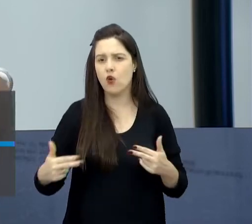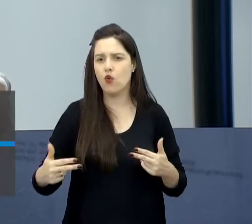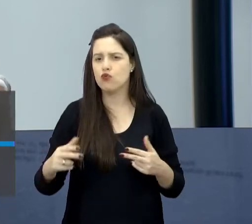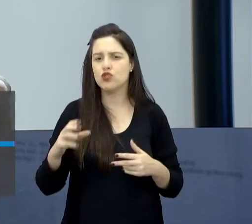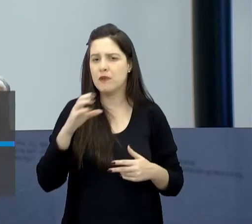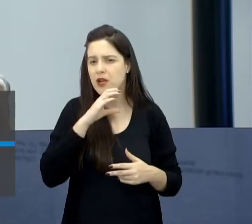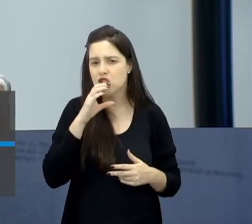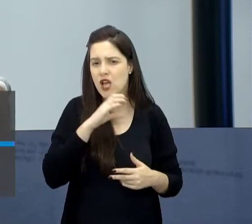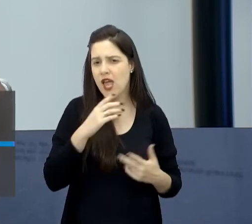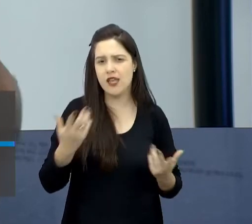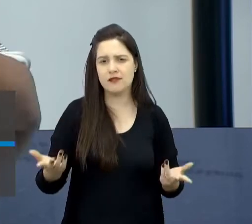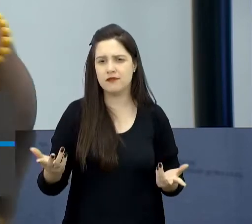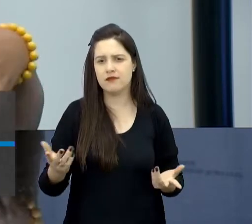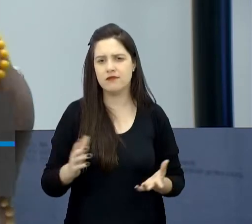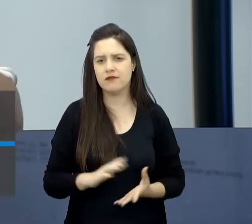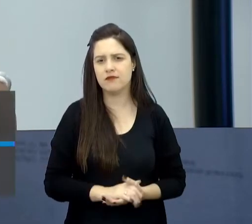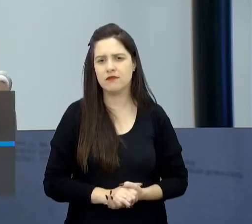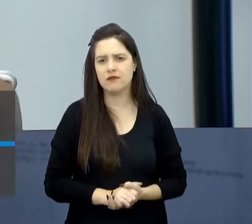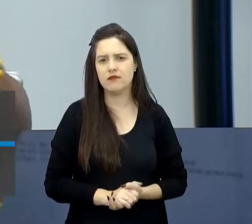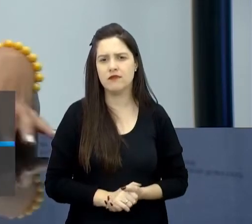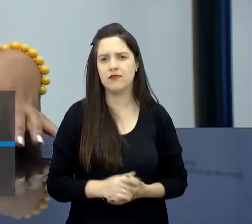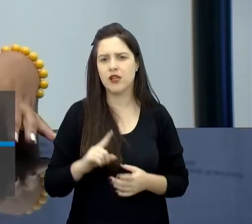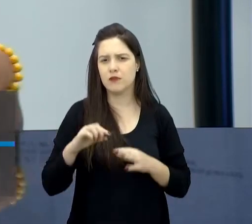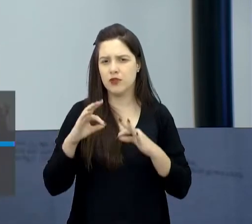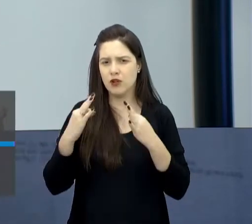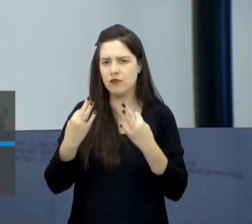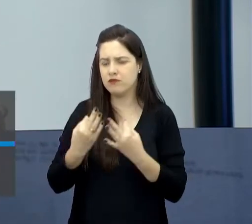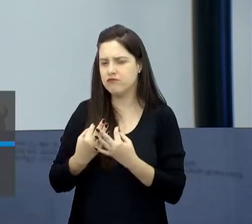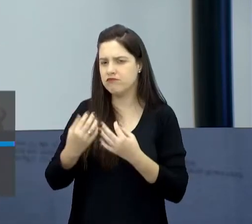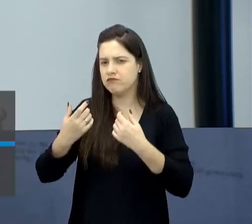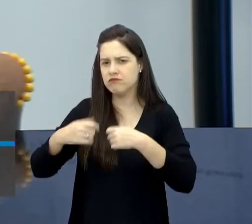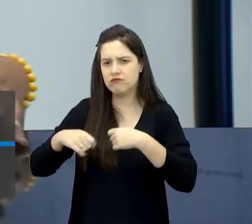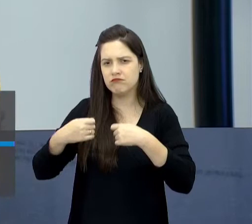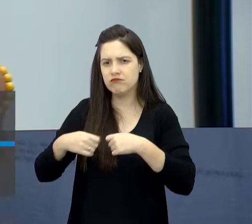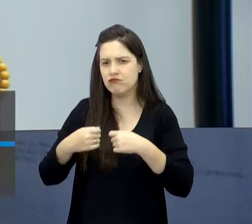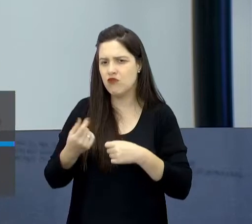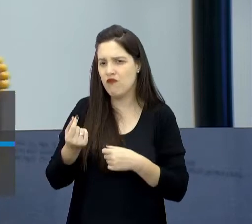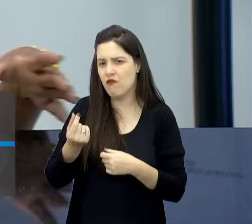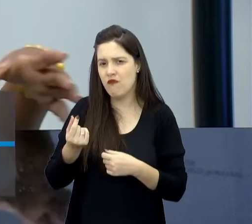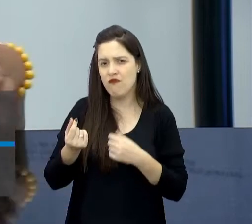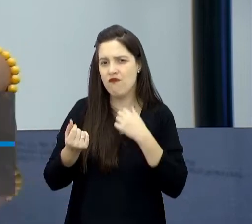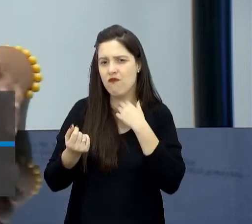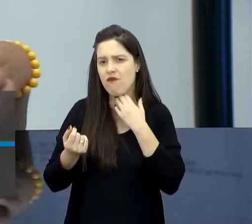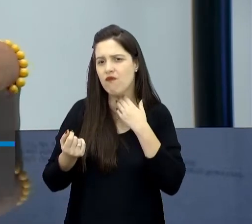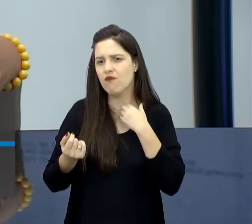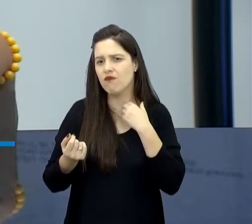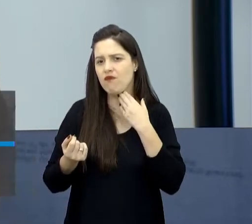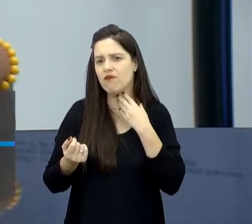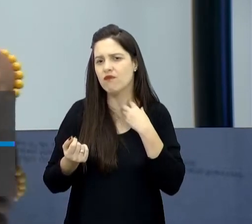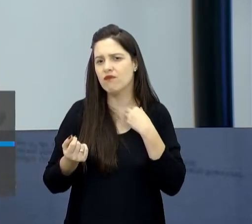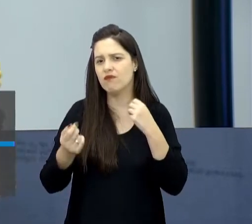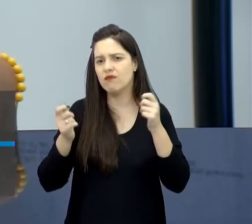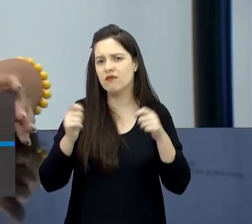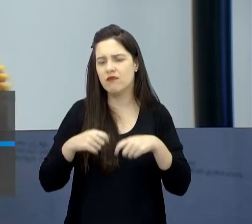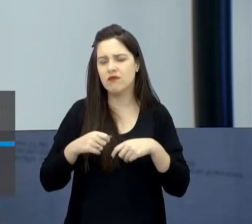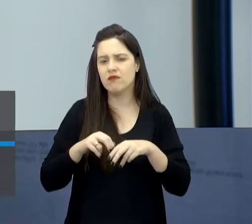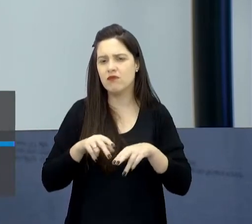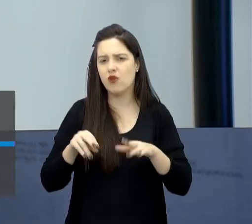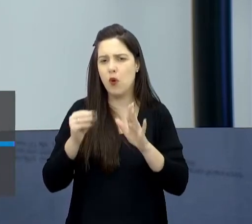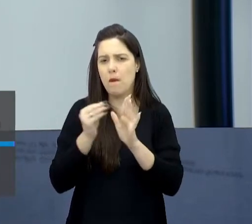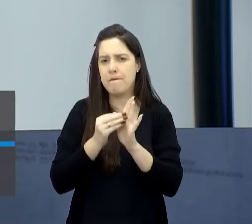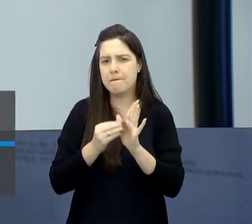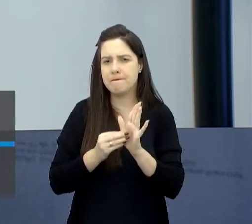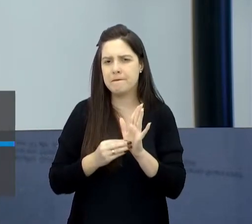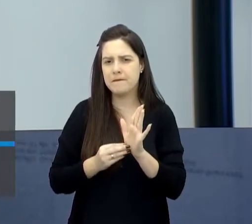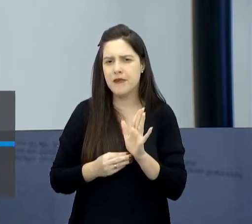né? Situação de uma doença na família, precisamos de valores que não tínhamos e precisamos até mudar ali a nossa